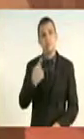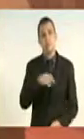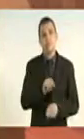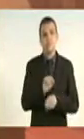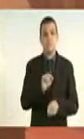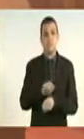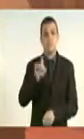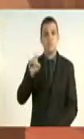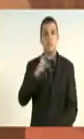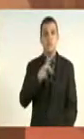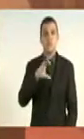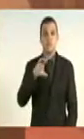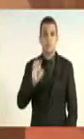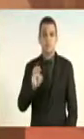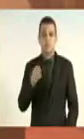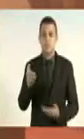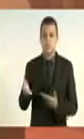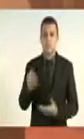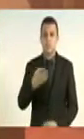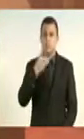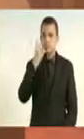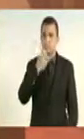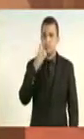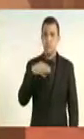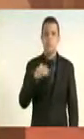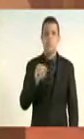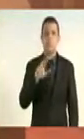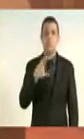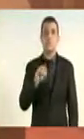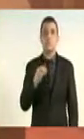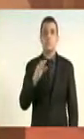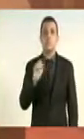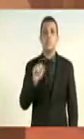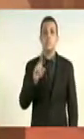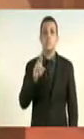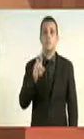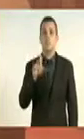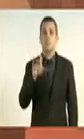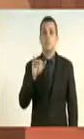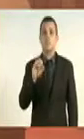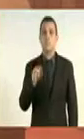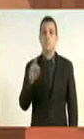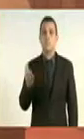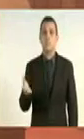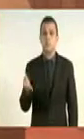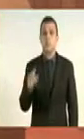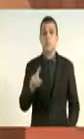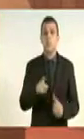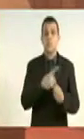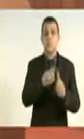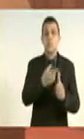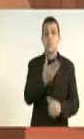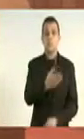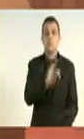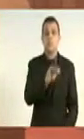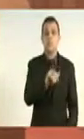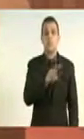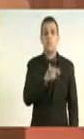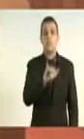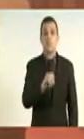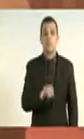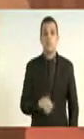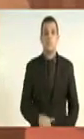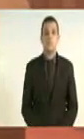Eu concedo uma parte ao deputado Marco Aurélio. Primeiro ao deputado Fábio Braga. Deputado